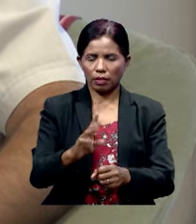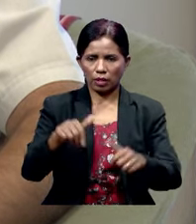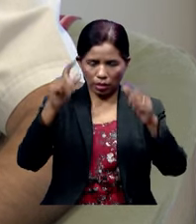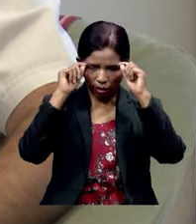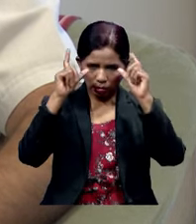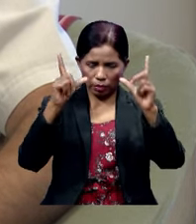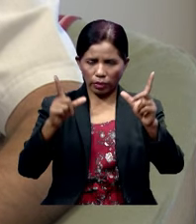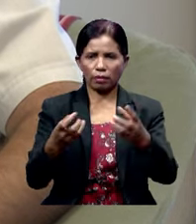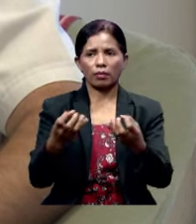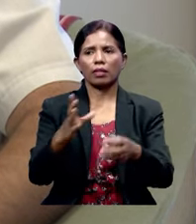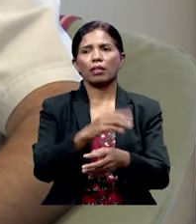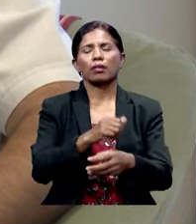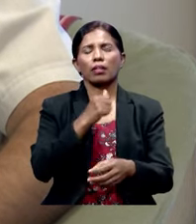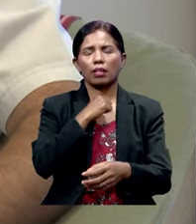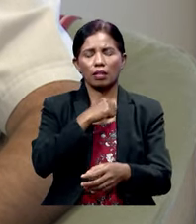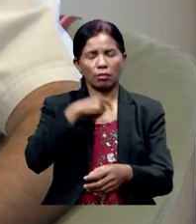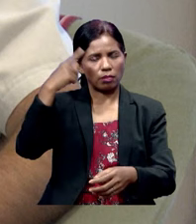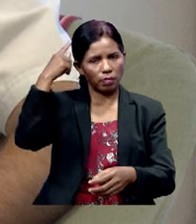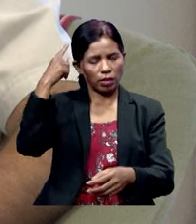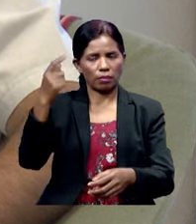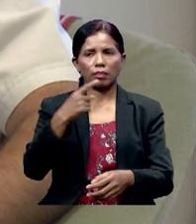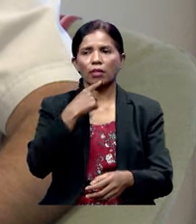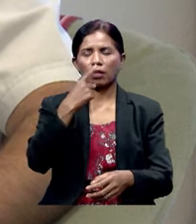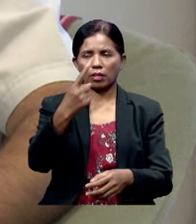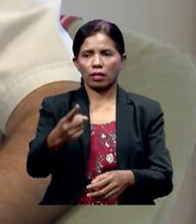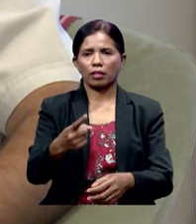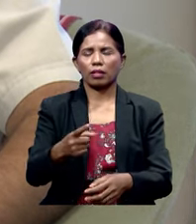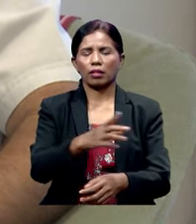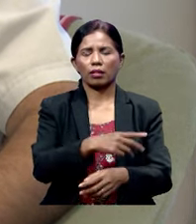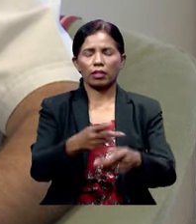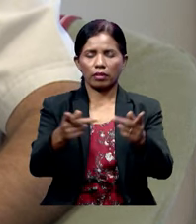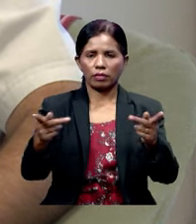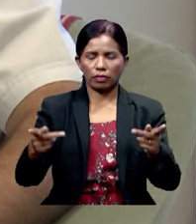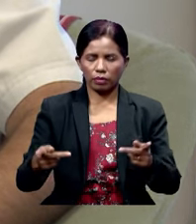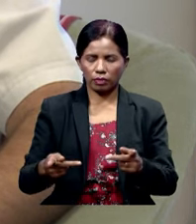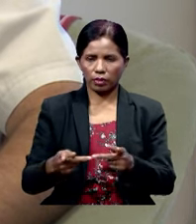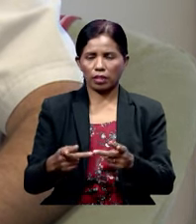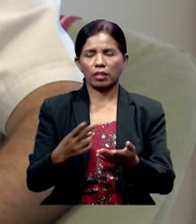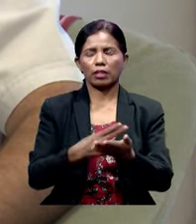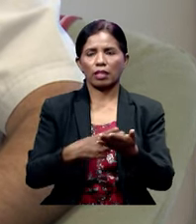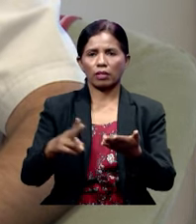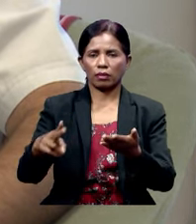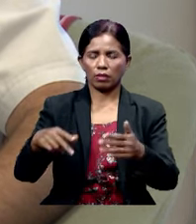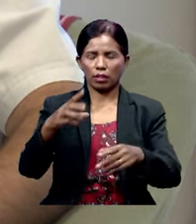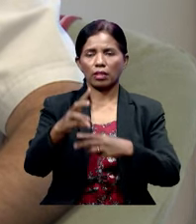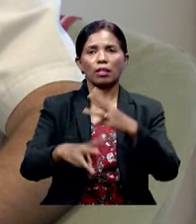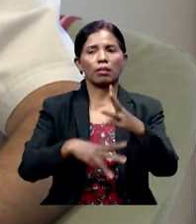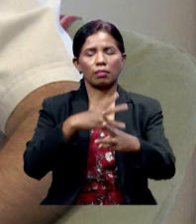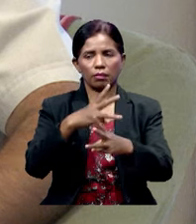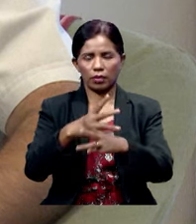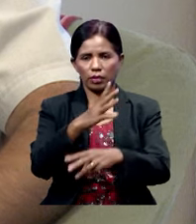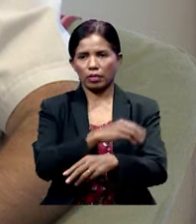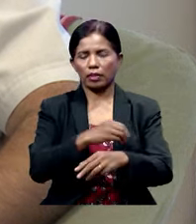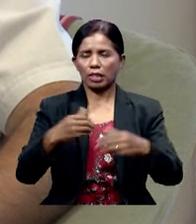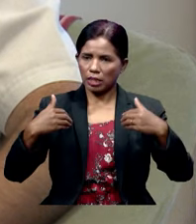mais como João Paulo I falou luz da terra e sal do mundo são jovens que devem recolher esta